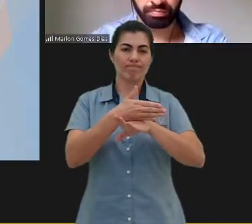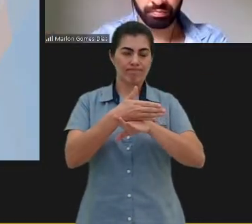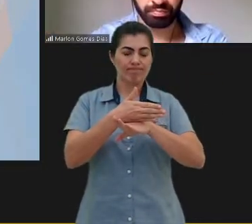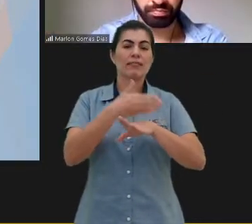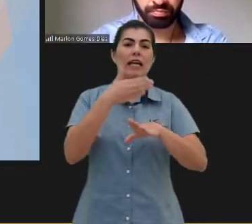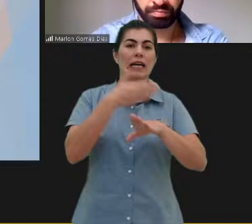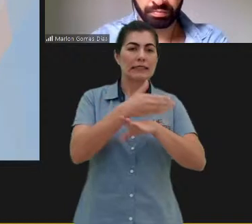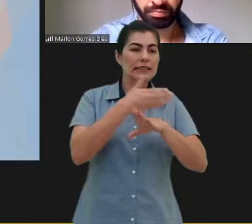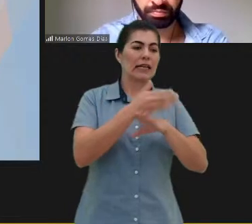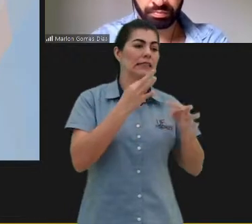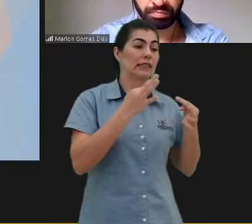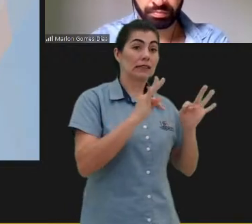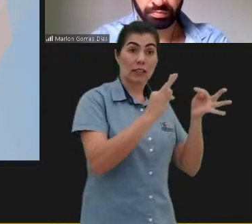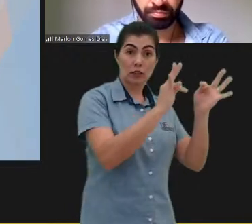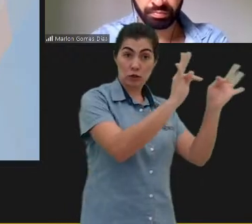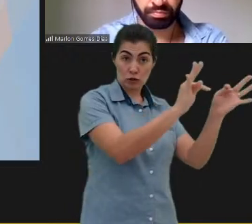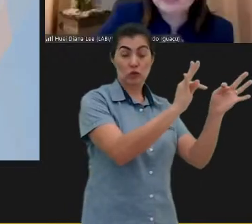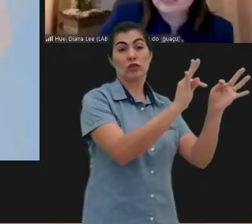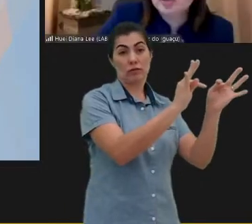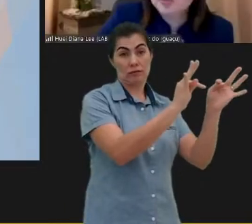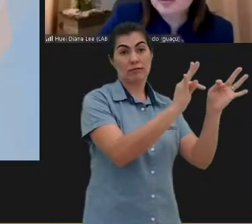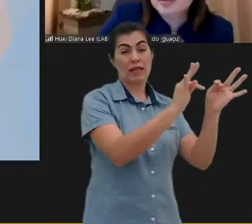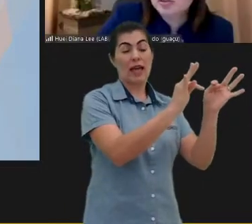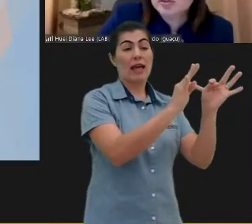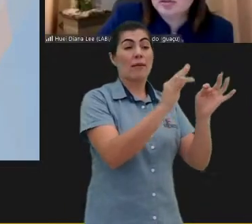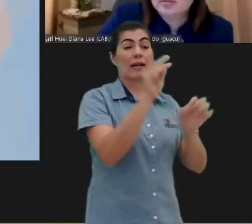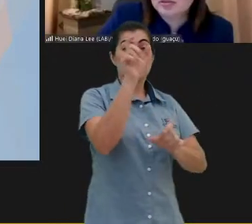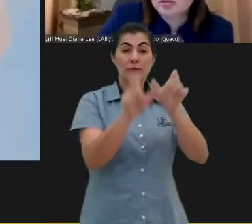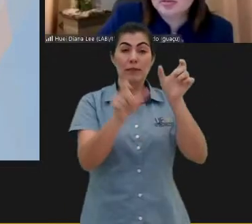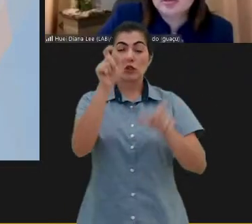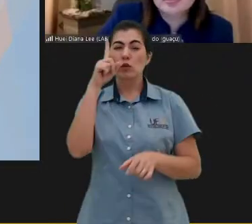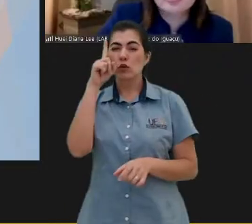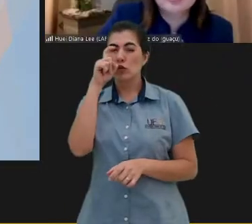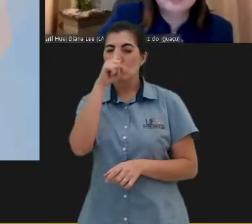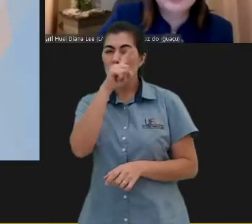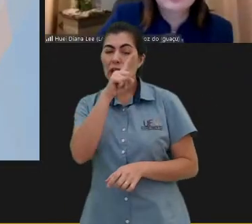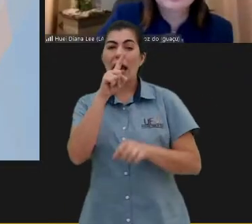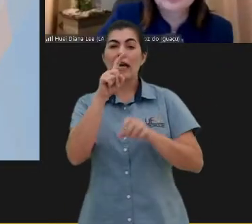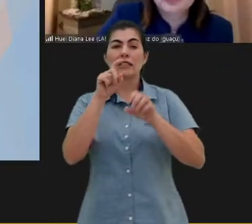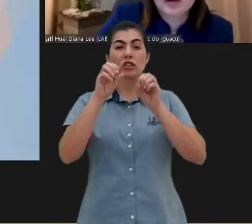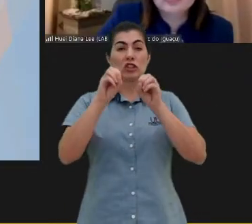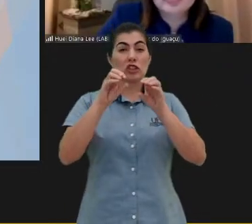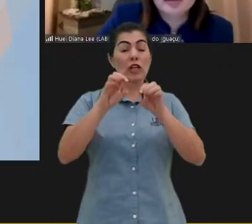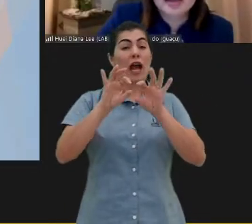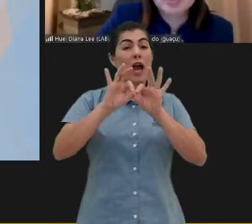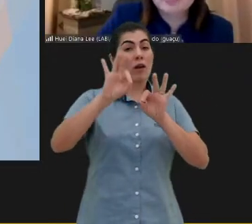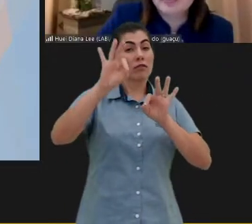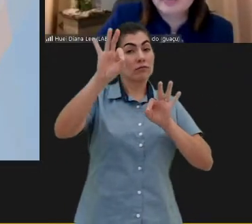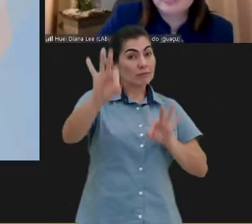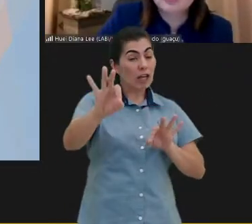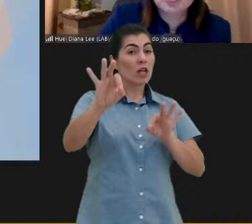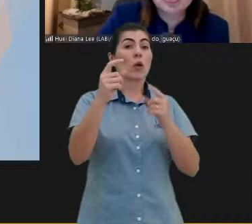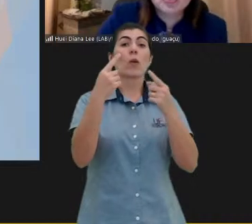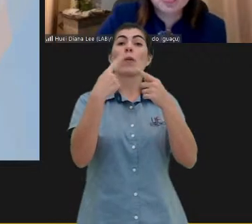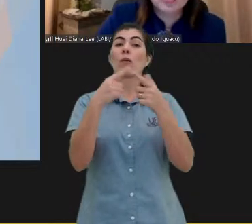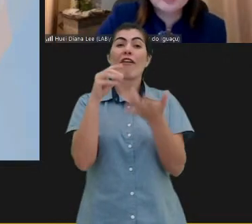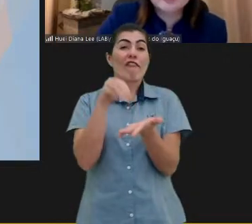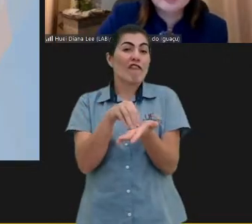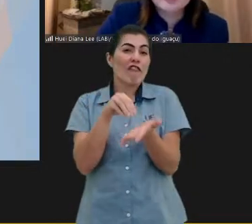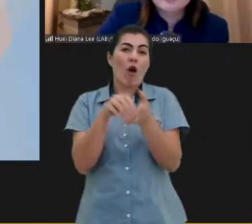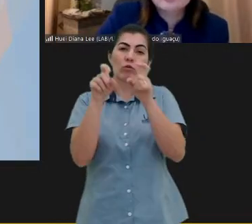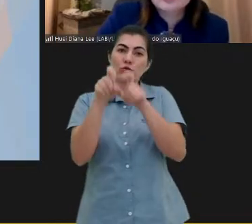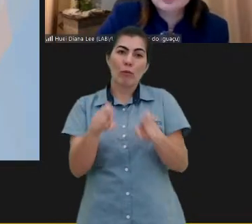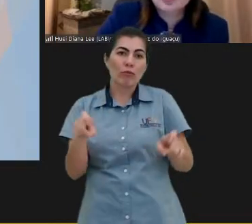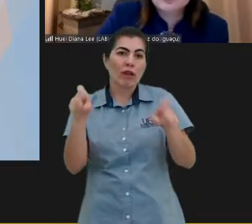acesso às tecnologias, muita gente com dificuldade para assistir às aulas à distância, por falta, né, de equipamentos, de